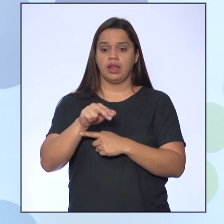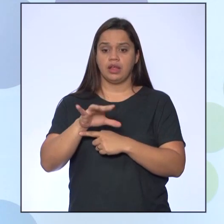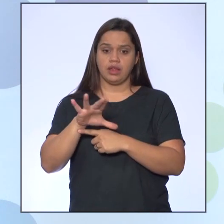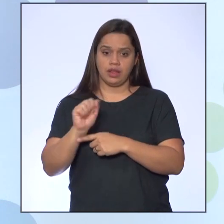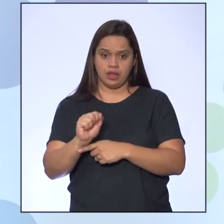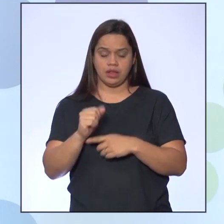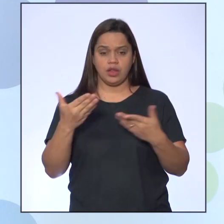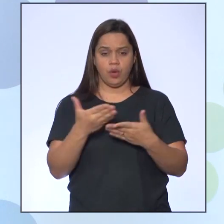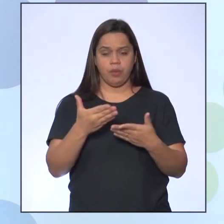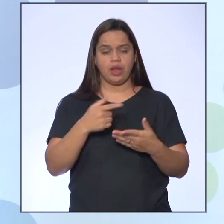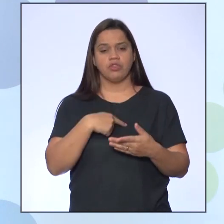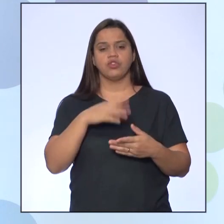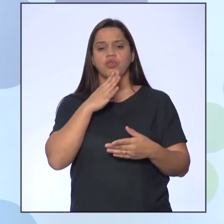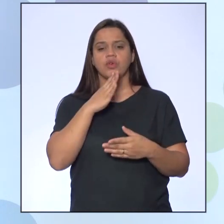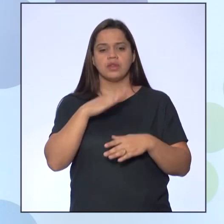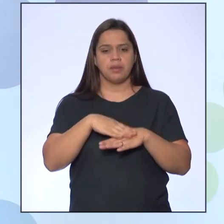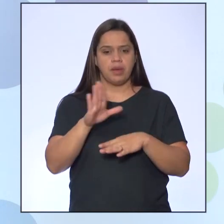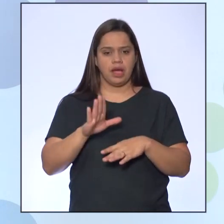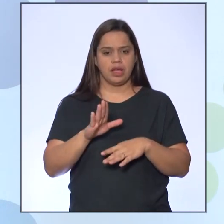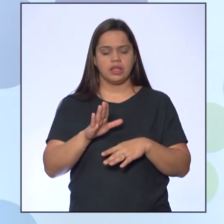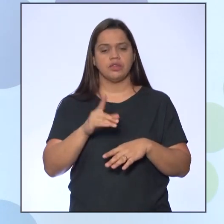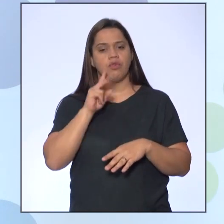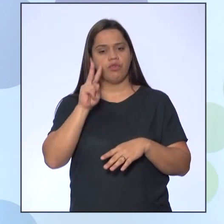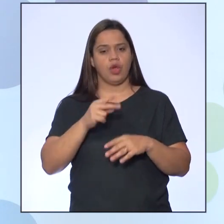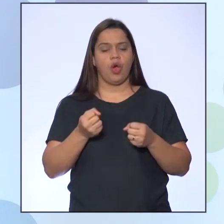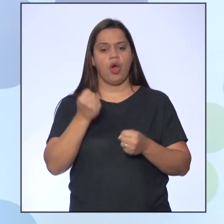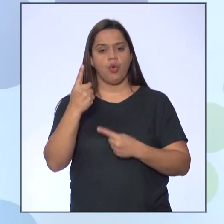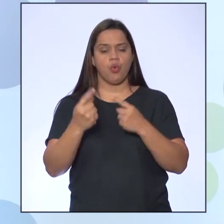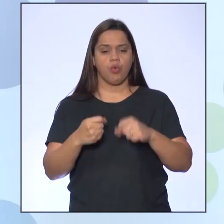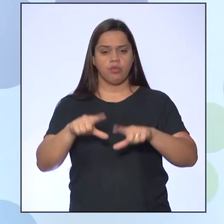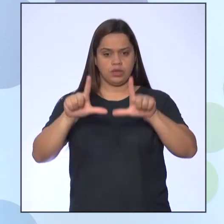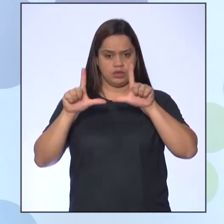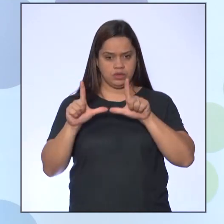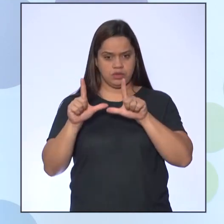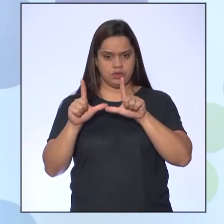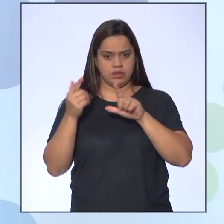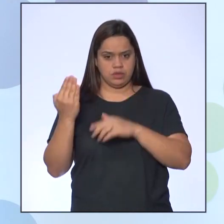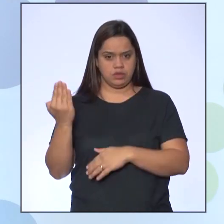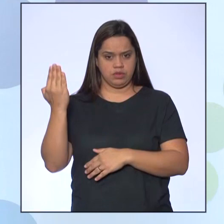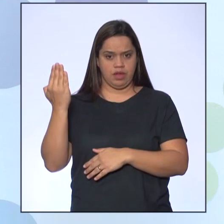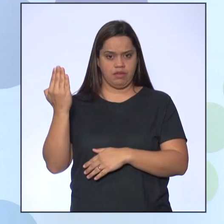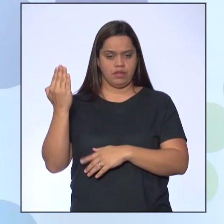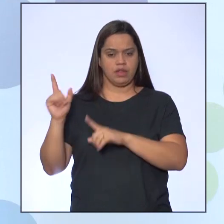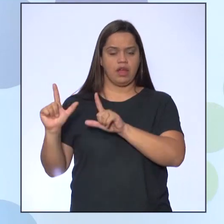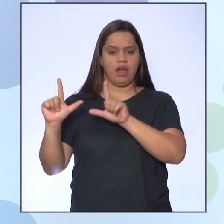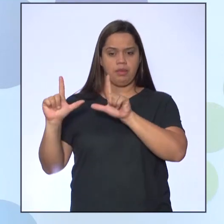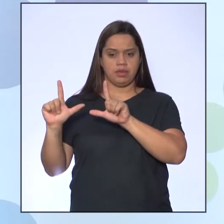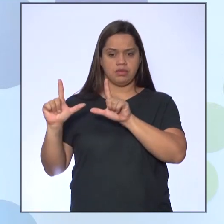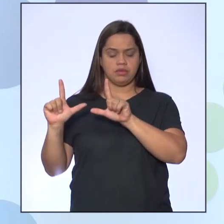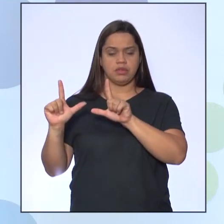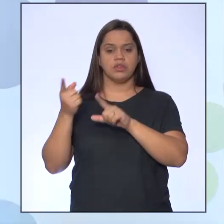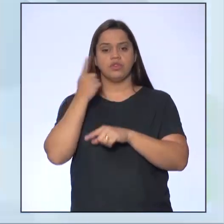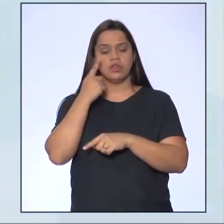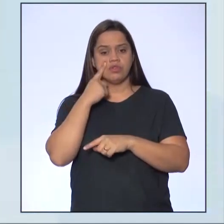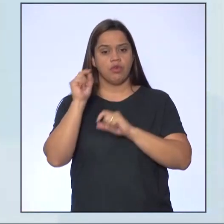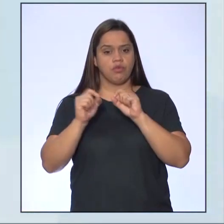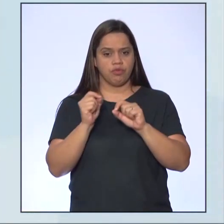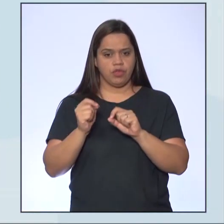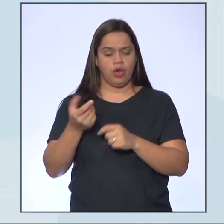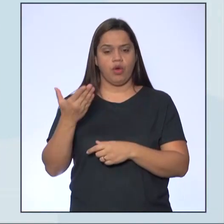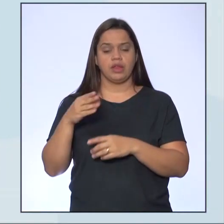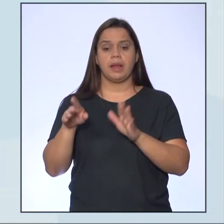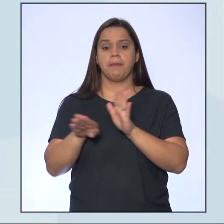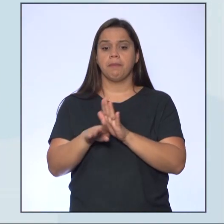sobre a técnica. Vão passar algumas imagens, né? As imagens vão ficar passando, certo? Então, a primeira imagem, eu tenho uma